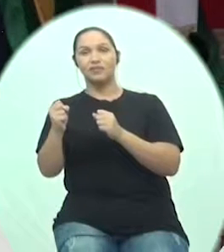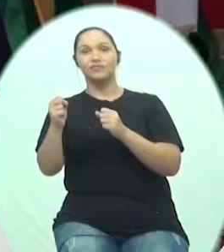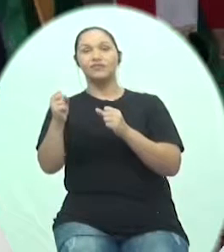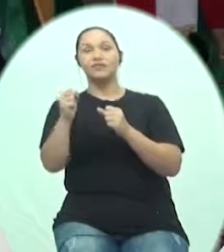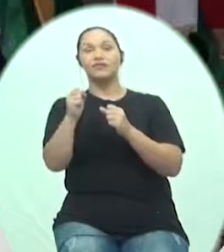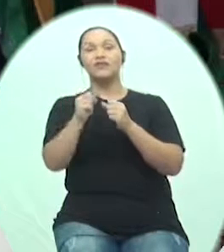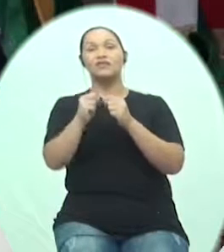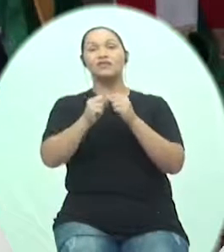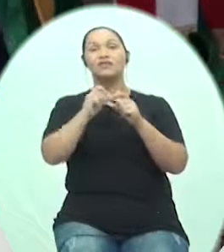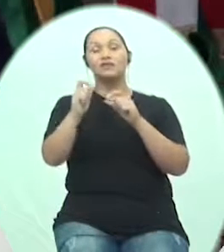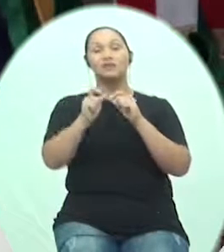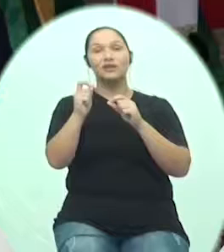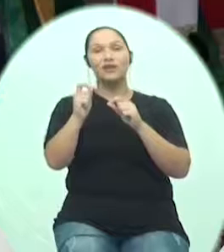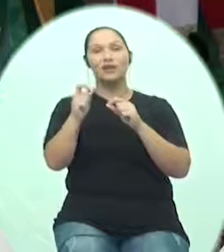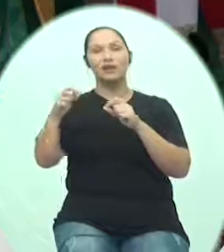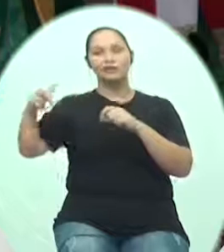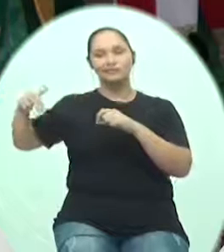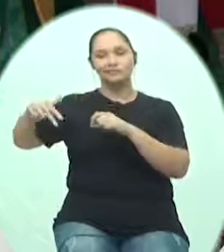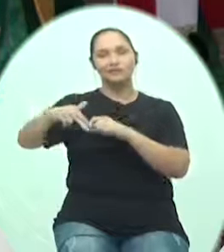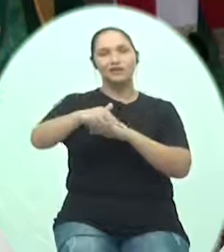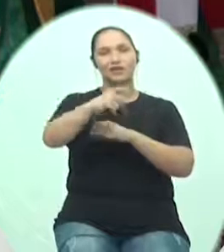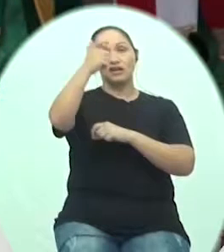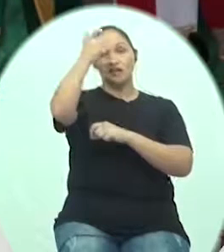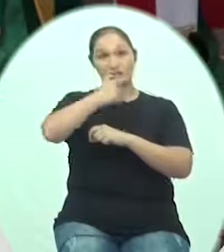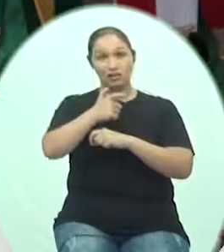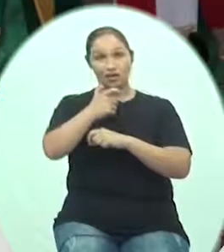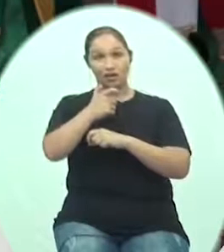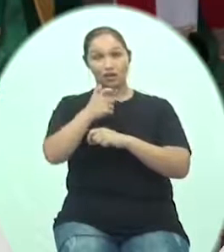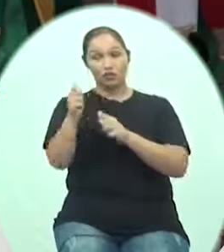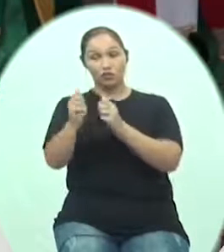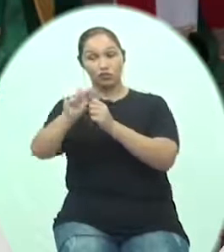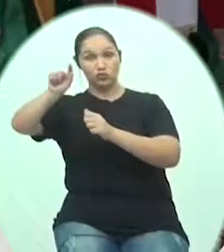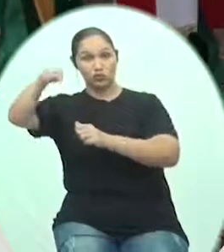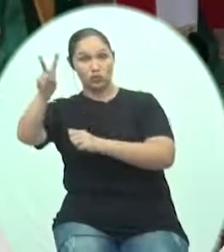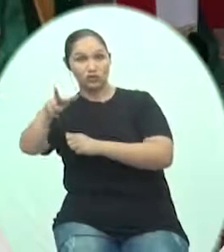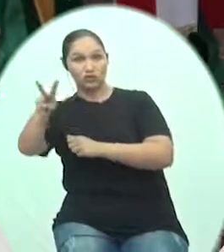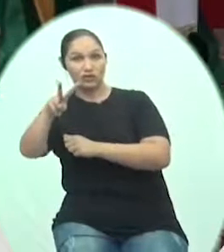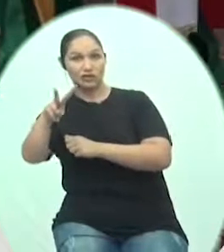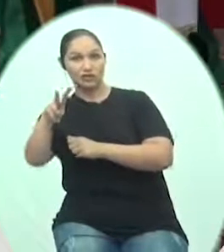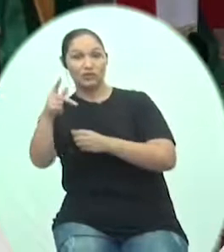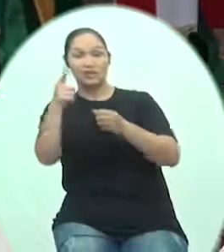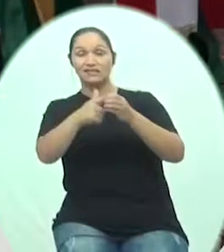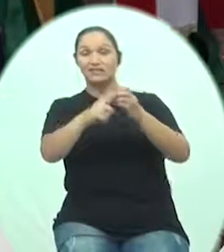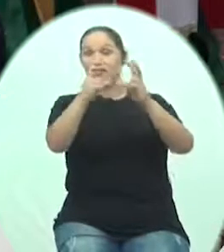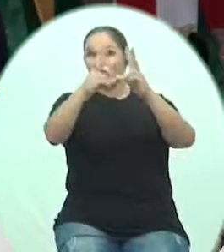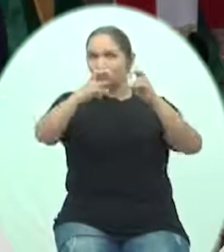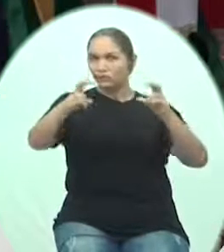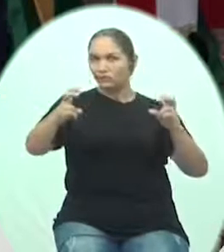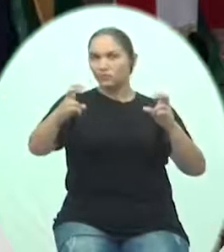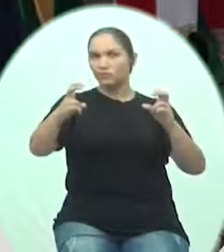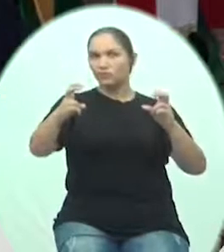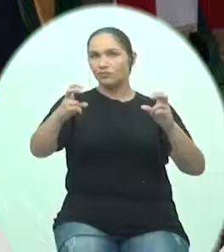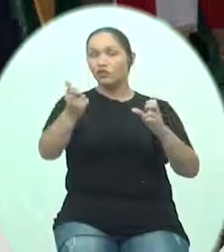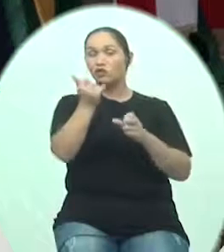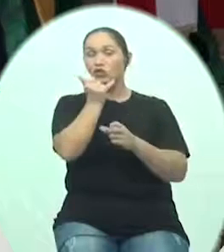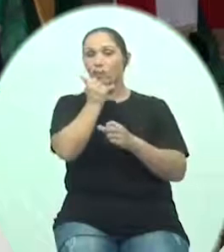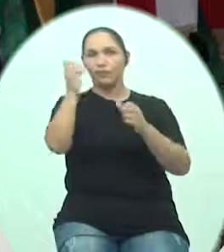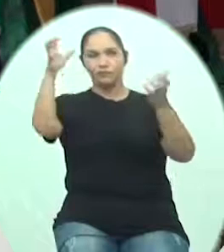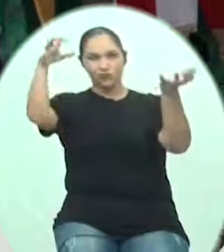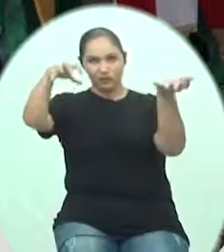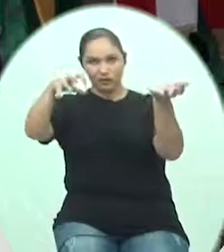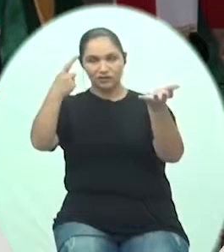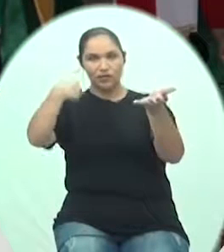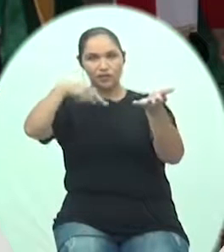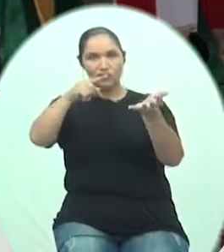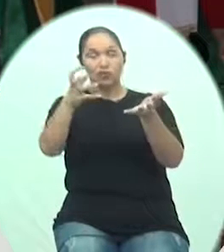eu o vereador Tita beloli o vereador Ademir orato e a vereadora Giovana zanete para proporcionar trazer emenda parlamentar que